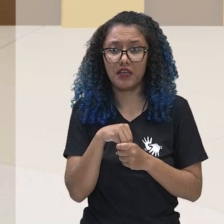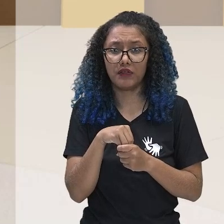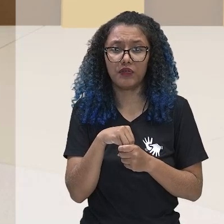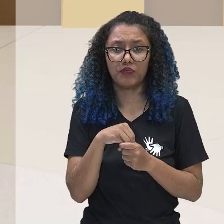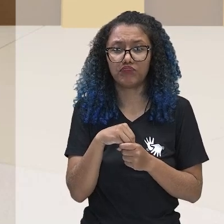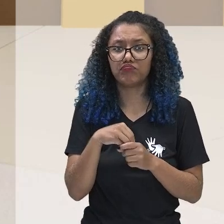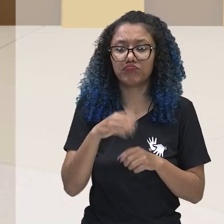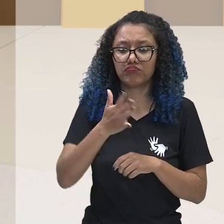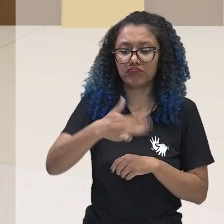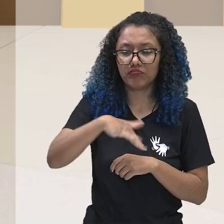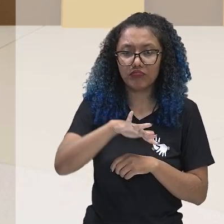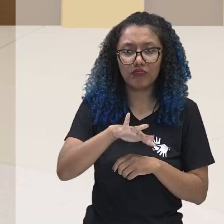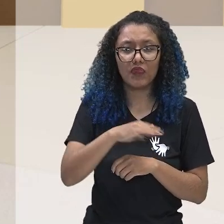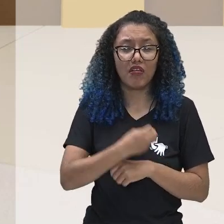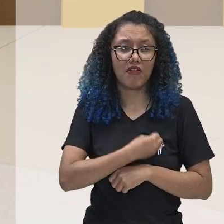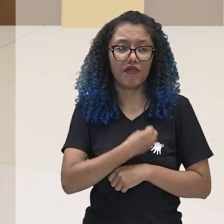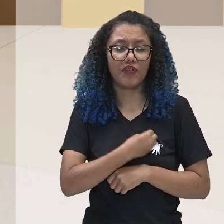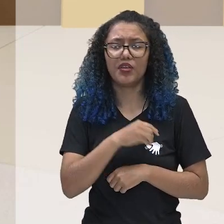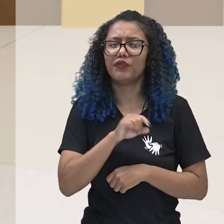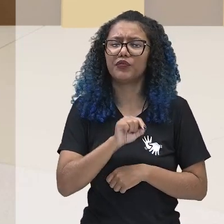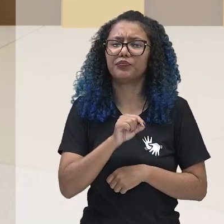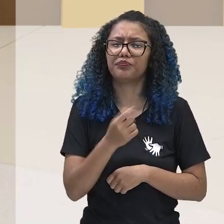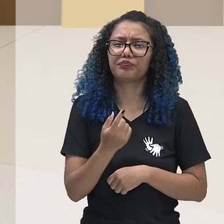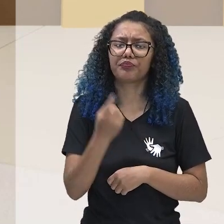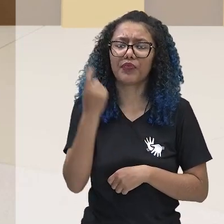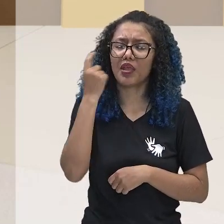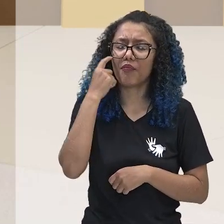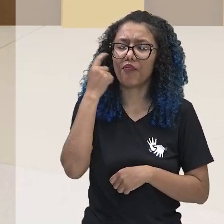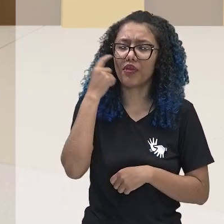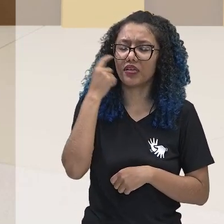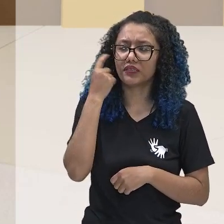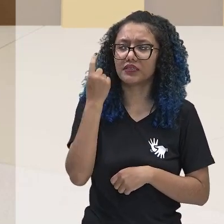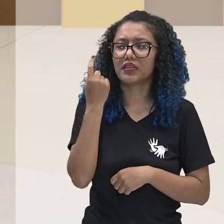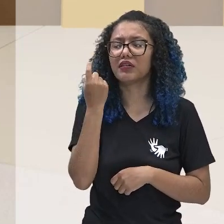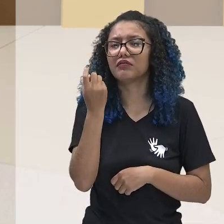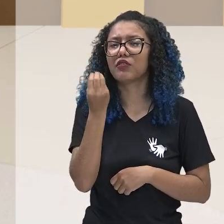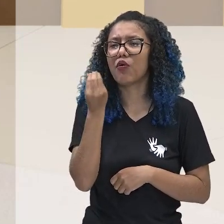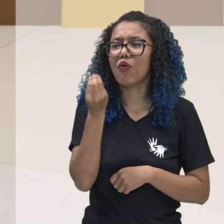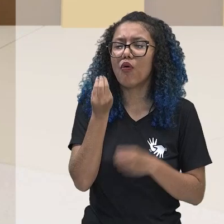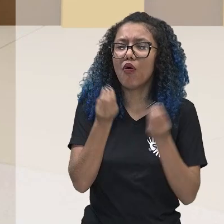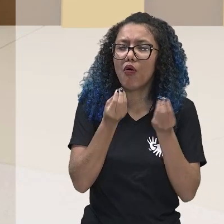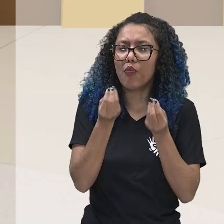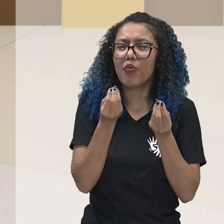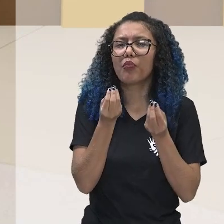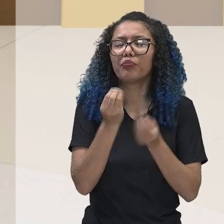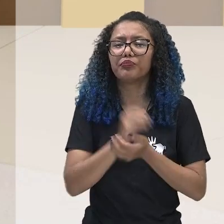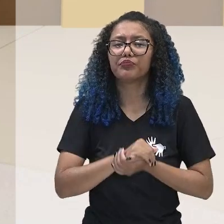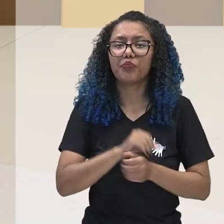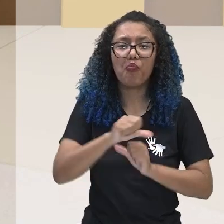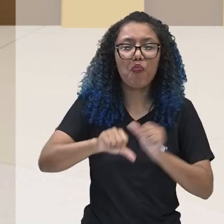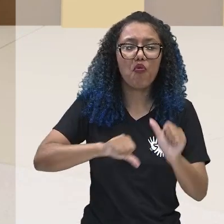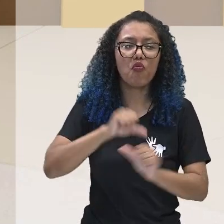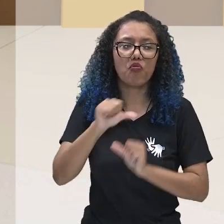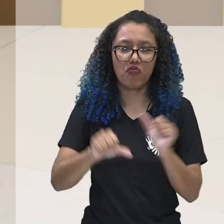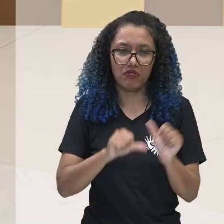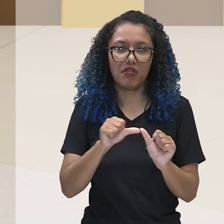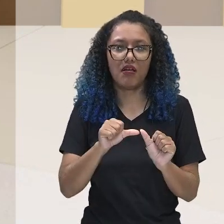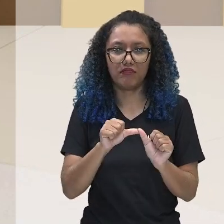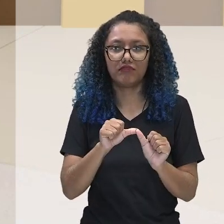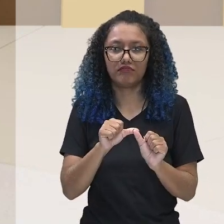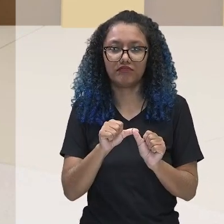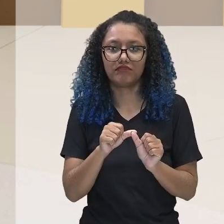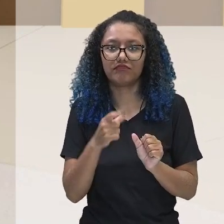lugar, eu começo a refletir em como que eu posso transformar isso com práticas